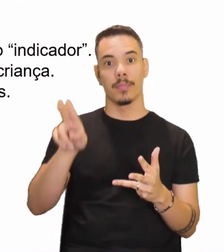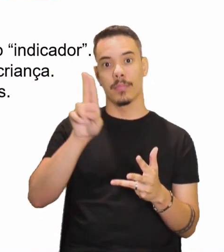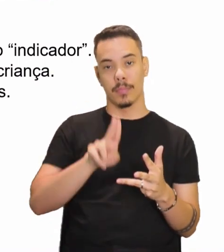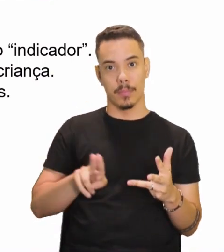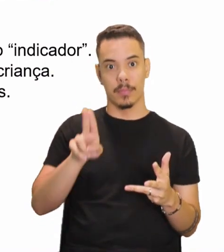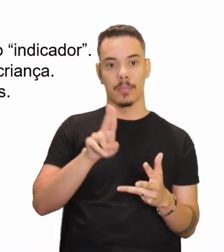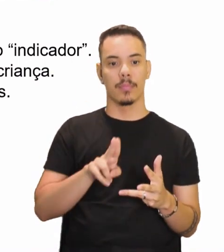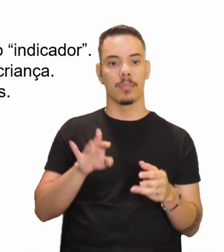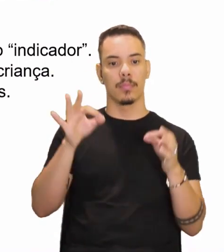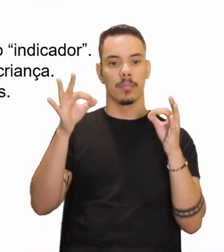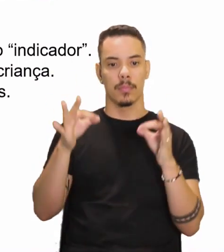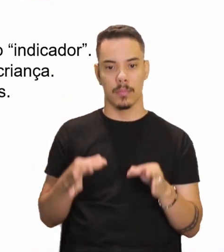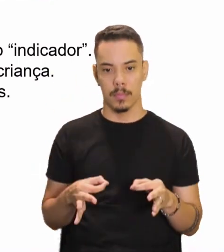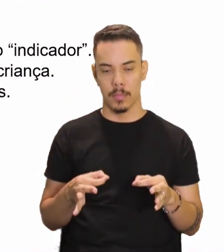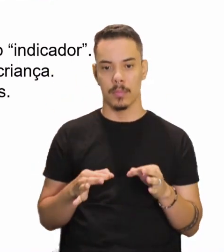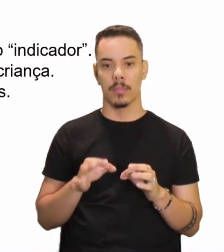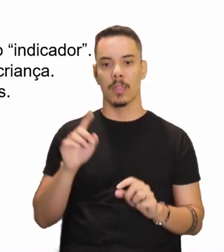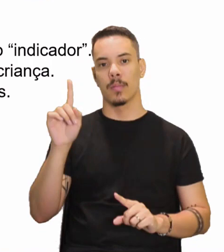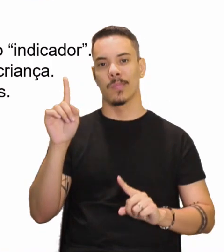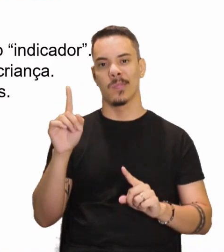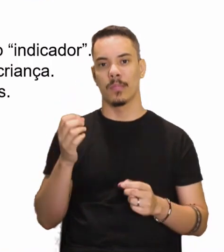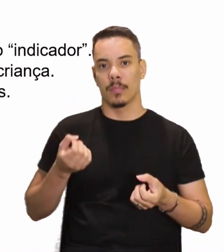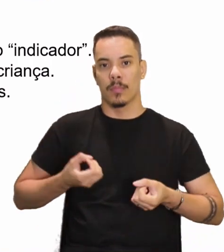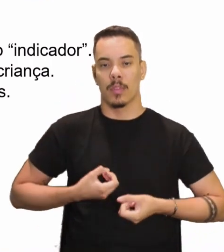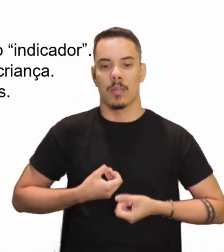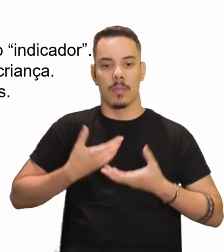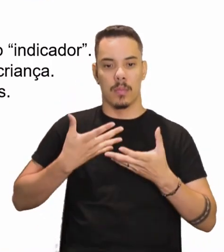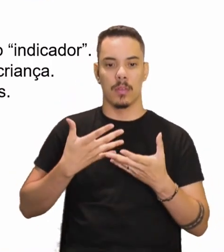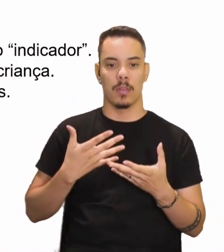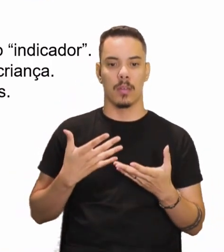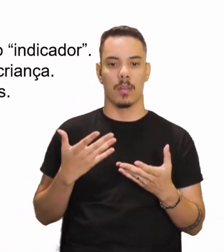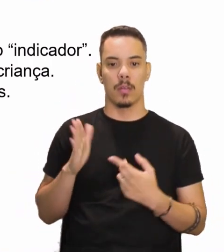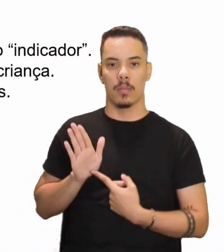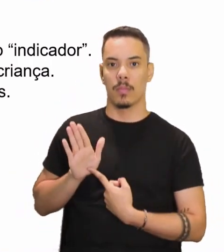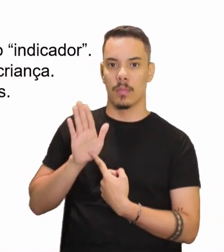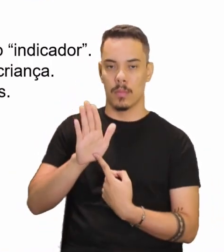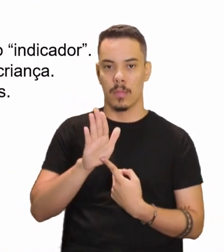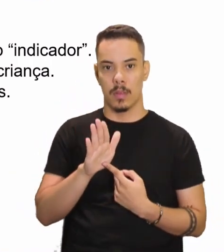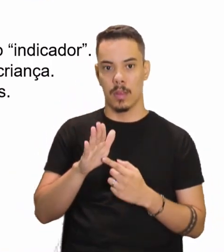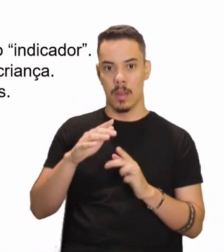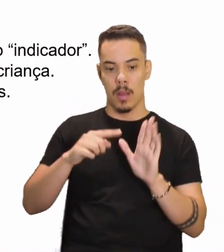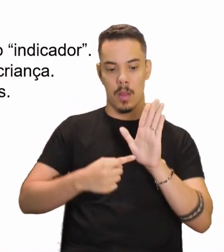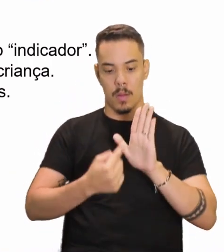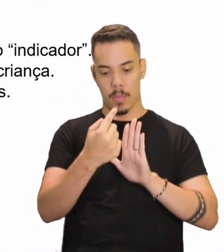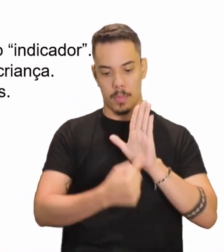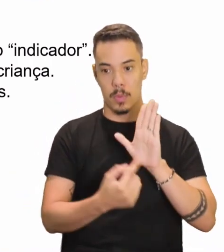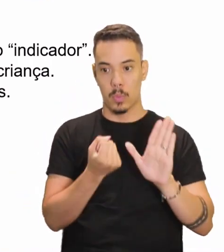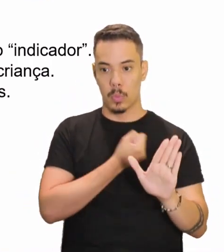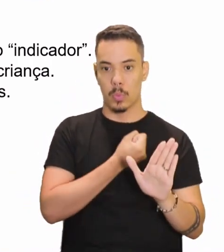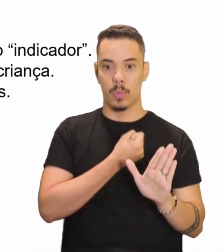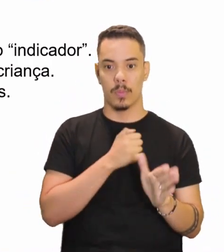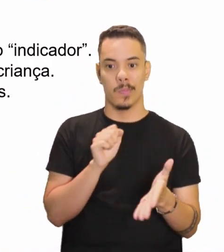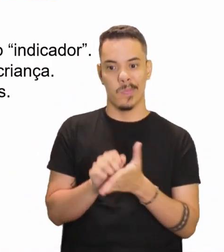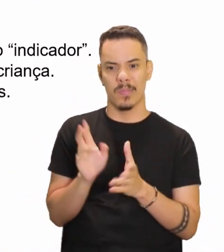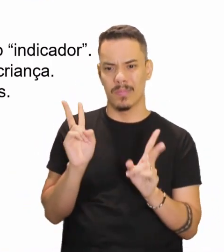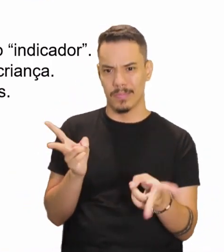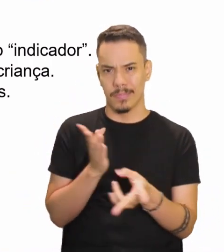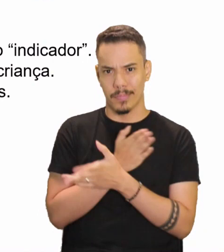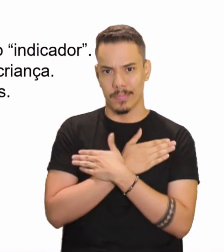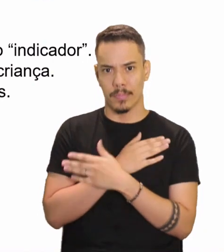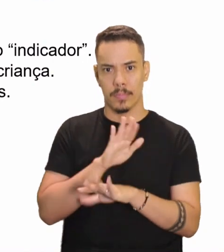usar corretamente a expressão indicador de desemprego mesmo sendo criança